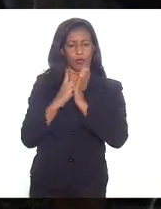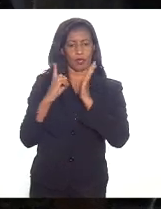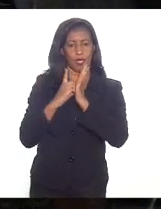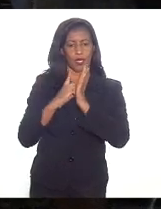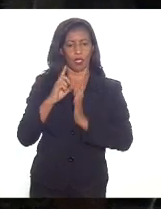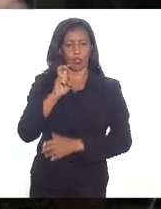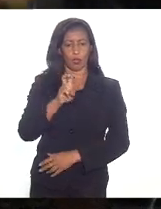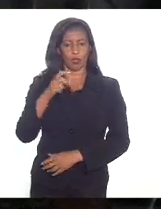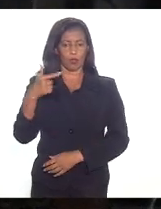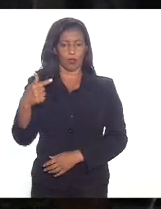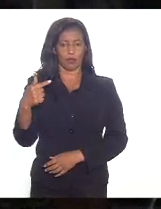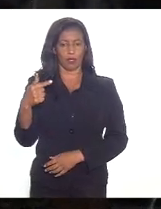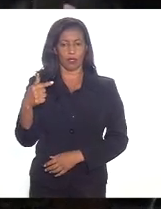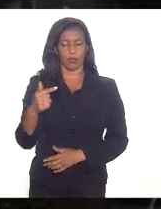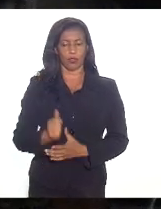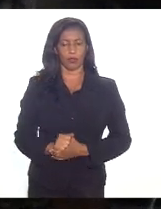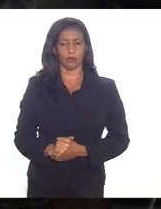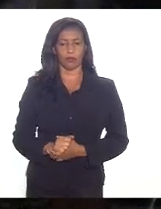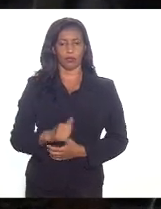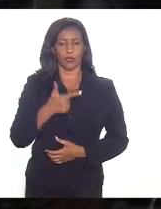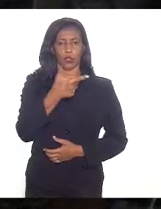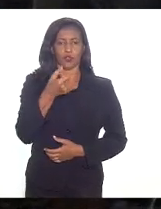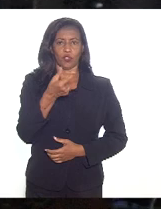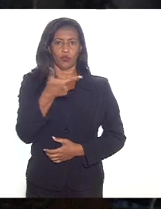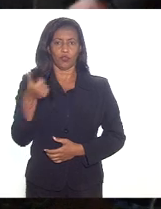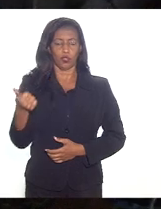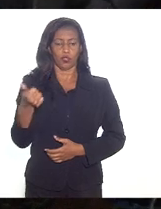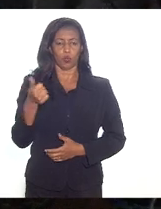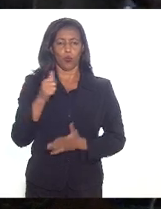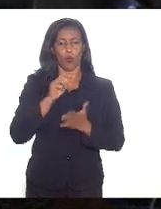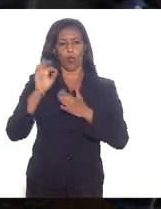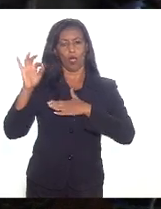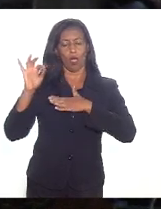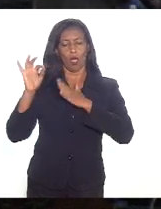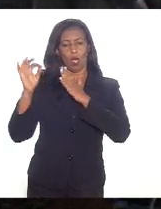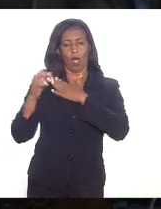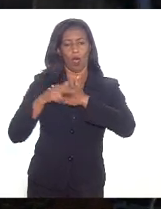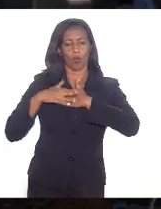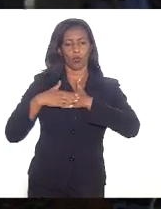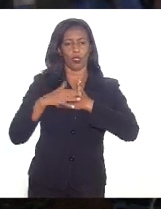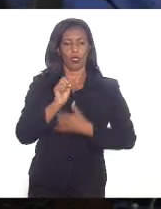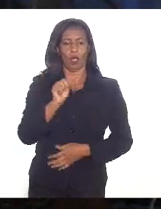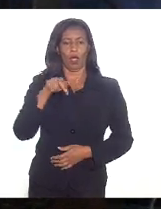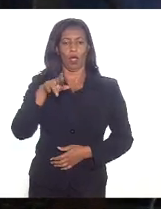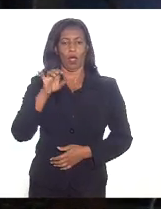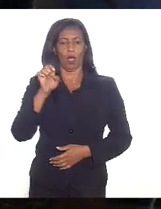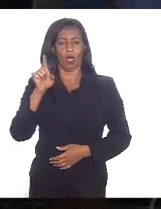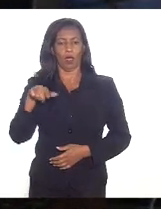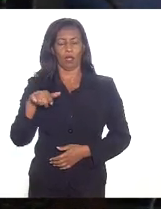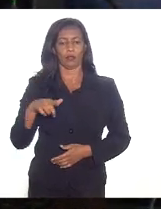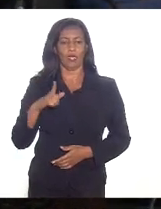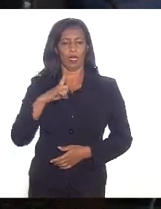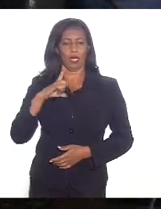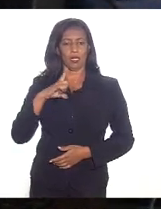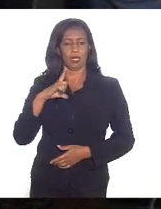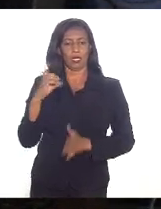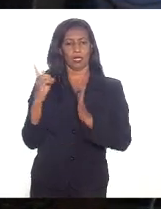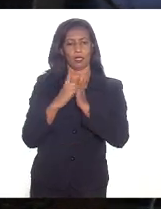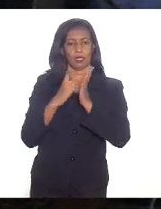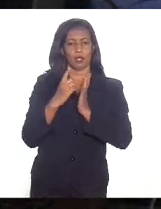número 57 de 2021, de autoria do deputado André Ceciliano, que susta os efeitos do